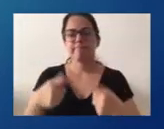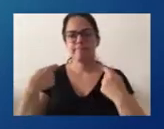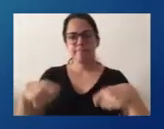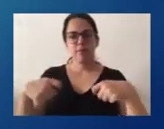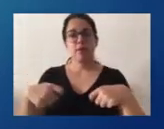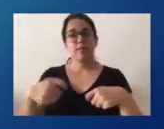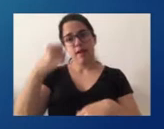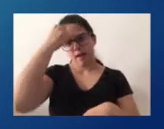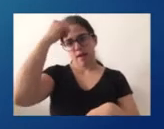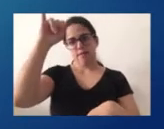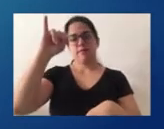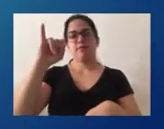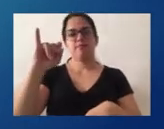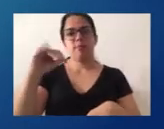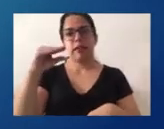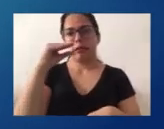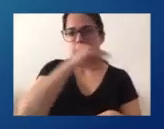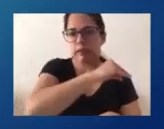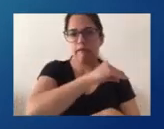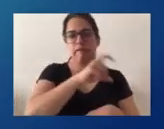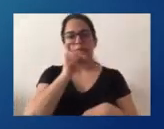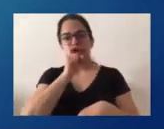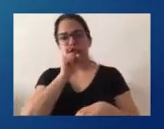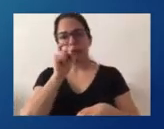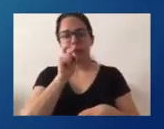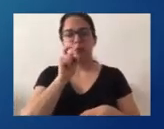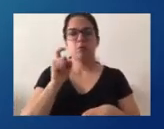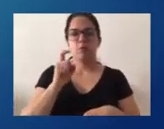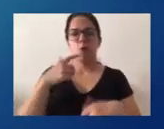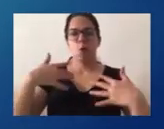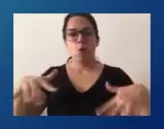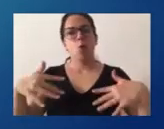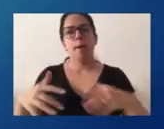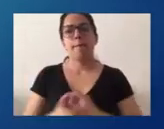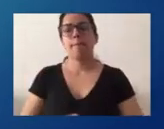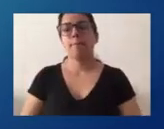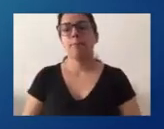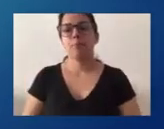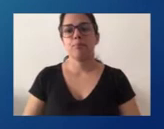aí muito cuidado, né, e usar os EPIs adequados ao entrar nesses locais.